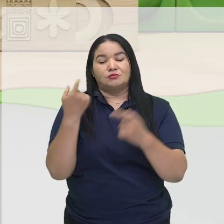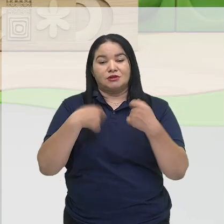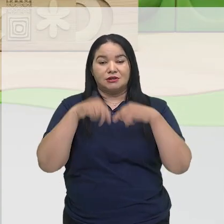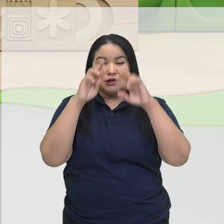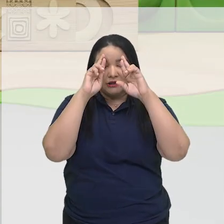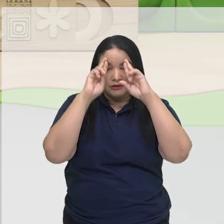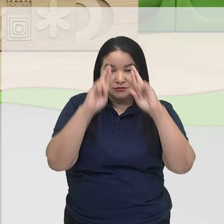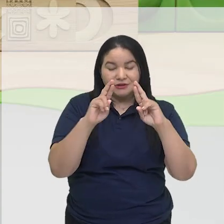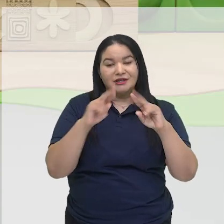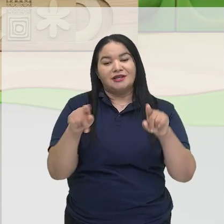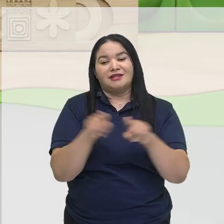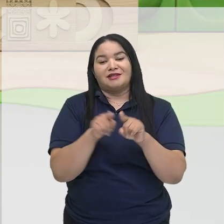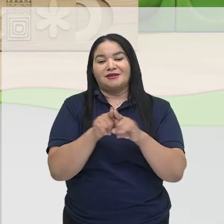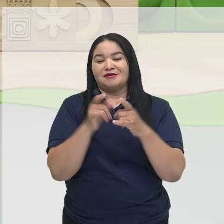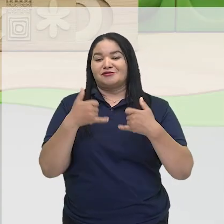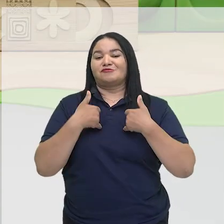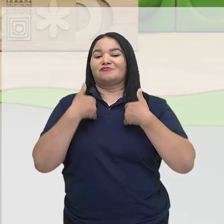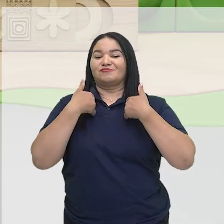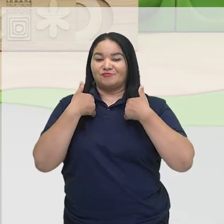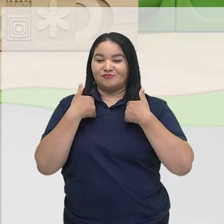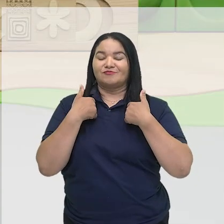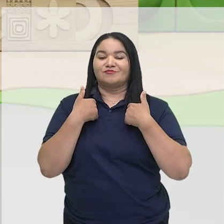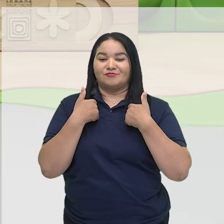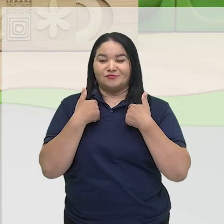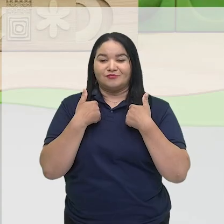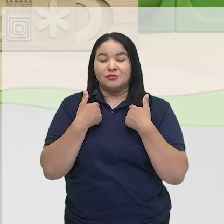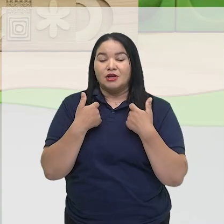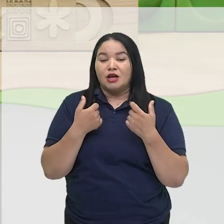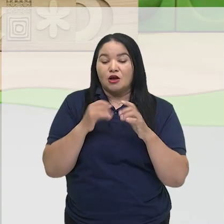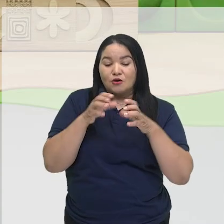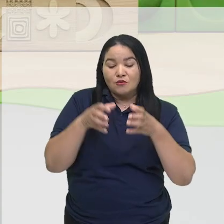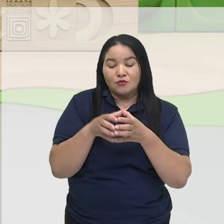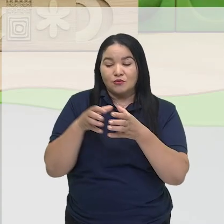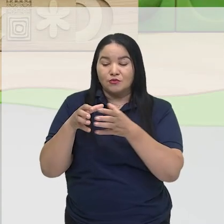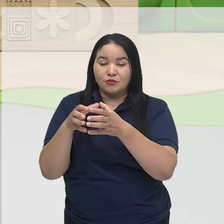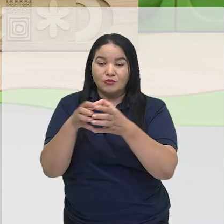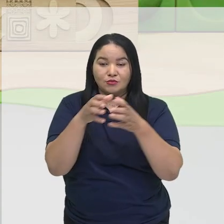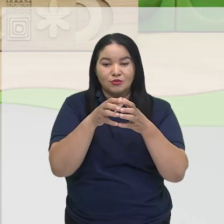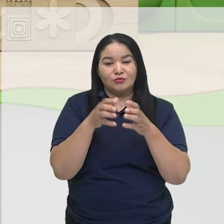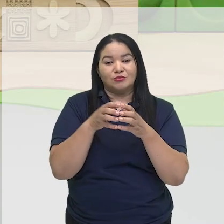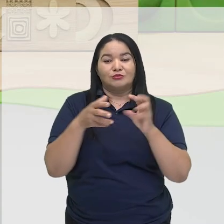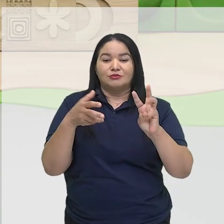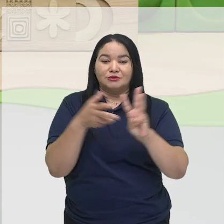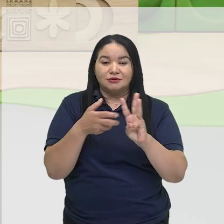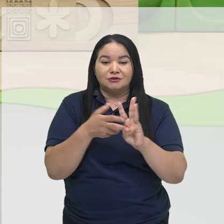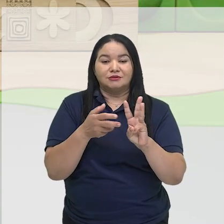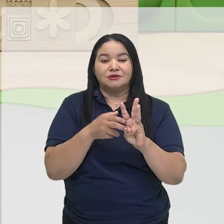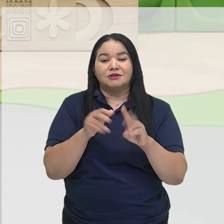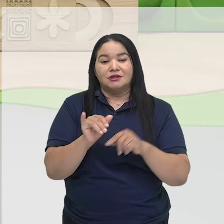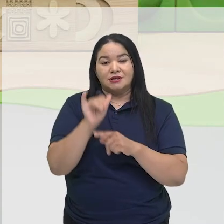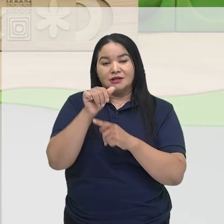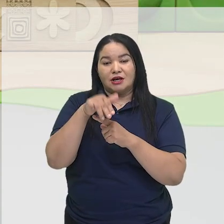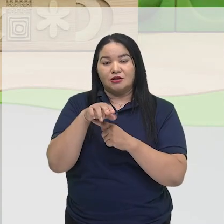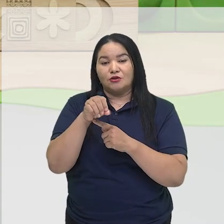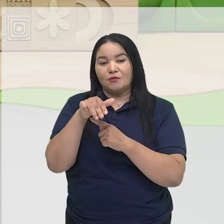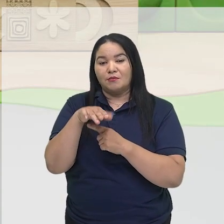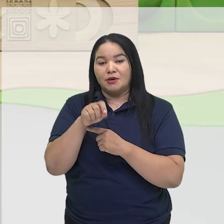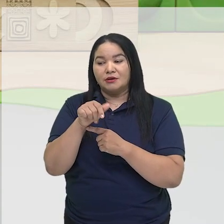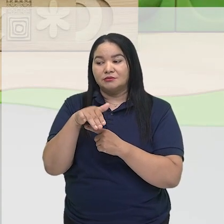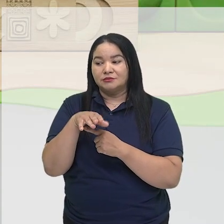temos que ter orgulho, certo? Então, grupos indígenas como os Yanomamis,